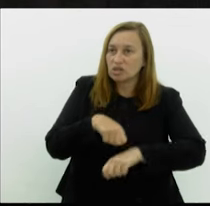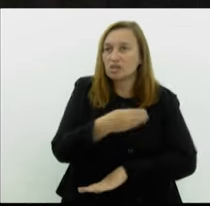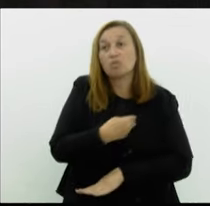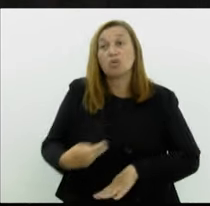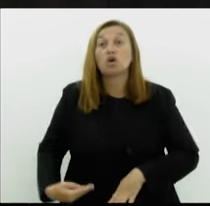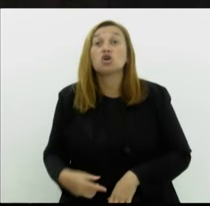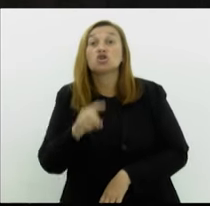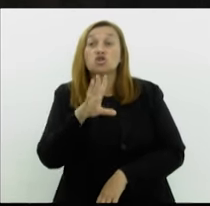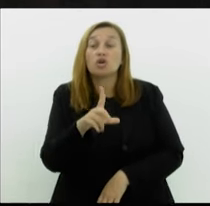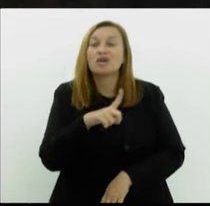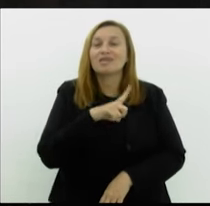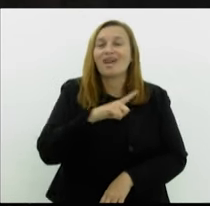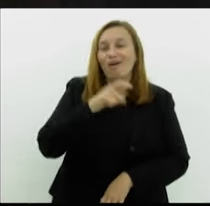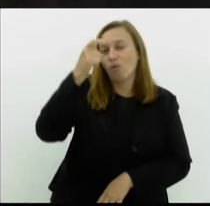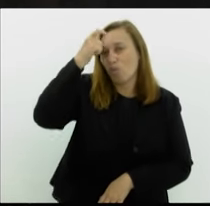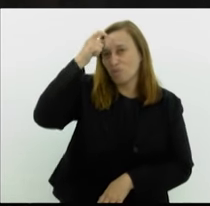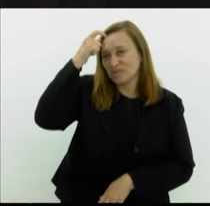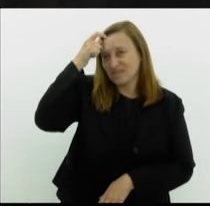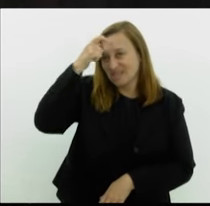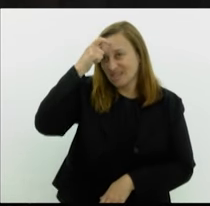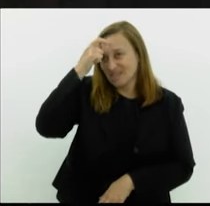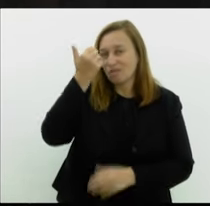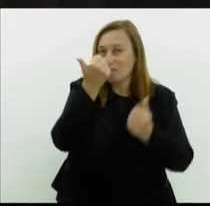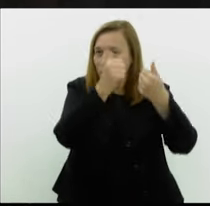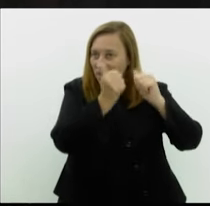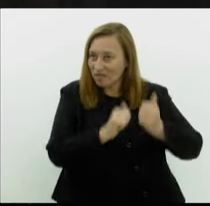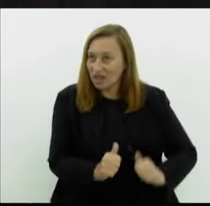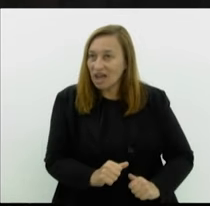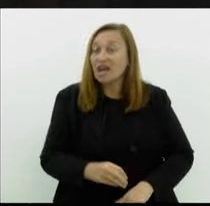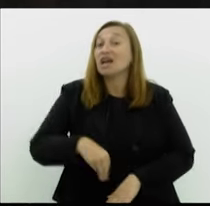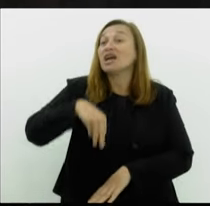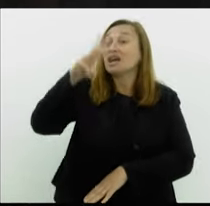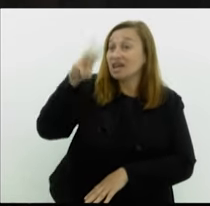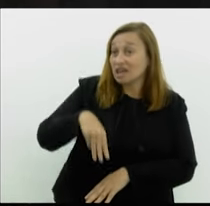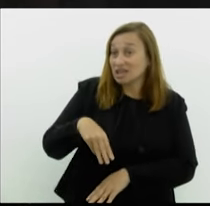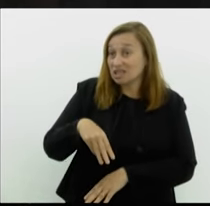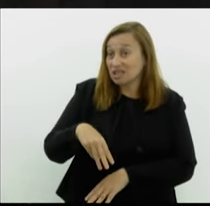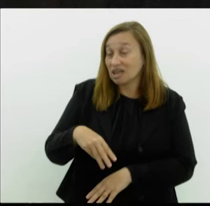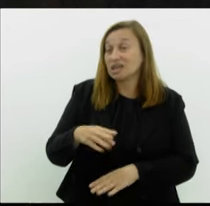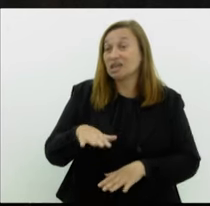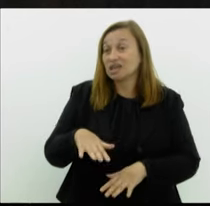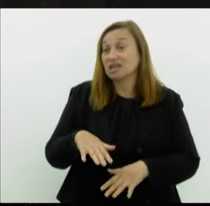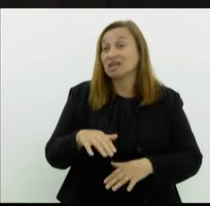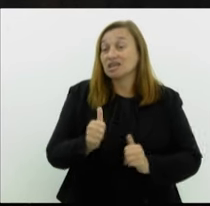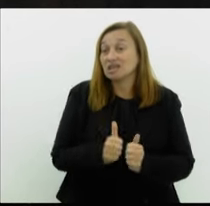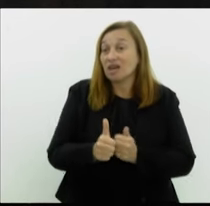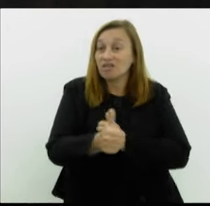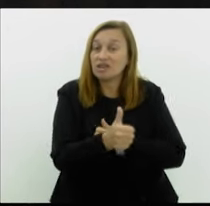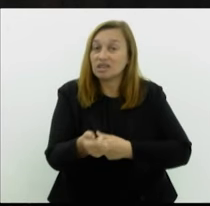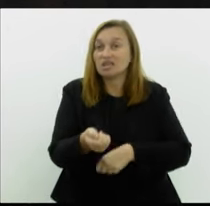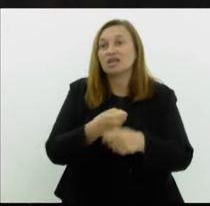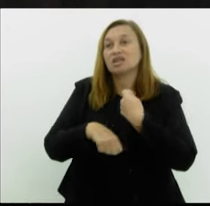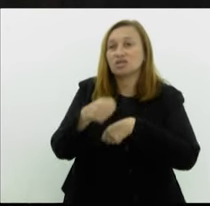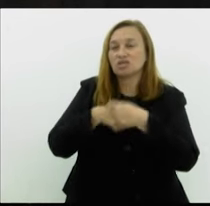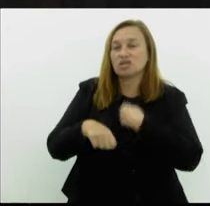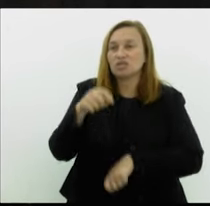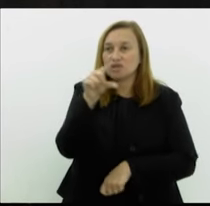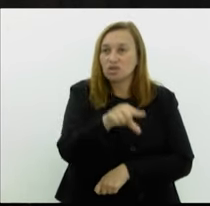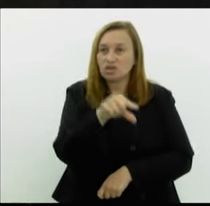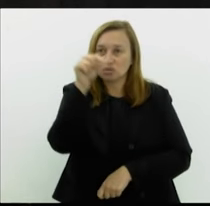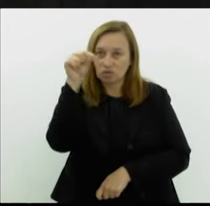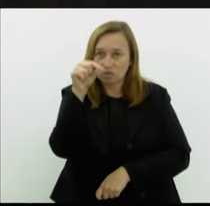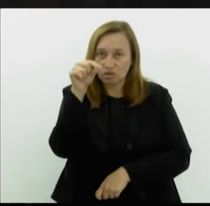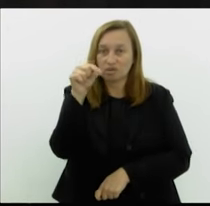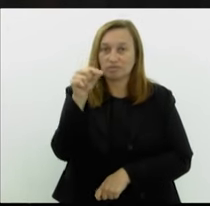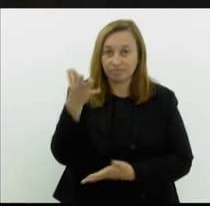quem tem a consciência para avaliar isso é quem está à frente da administração, é quem está gerindo, quem foi eleito no executivo para